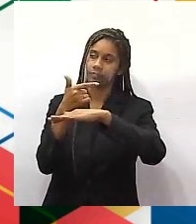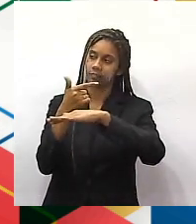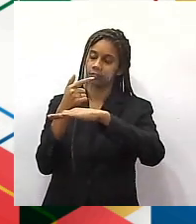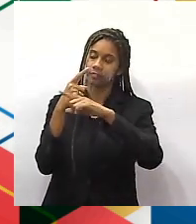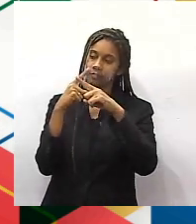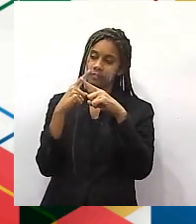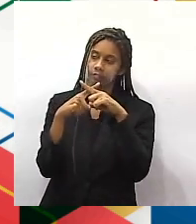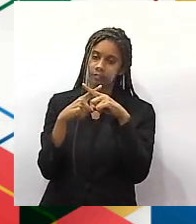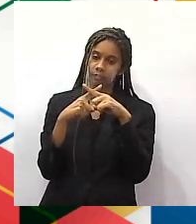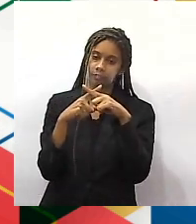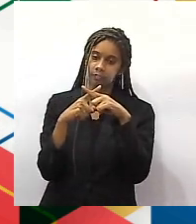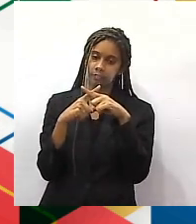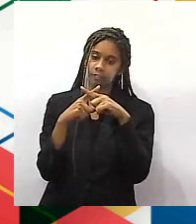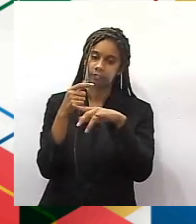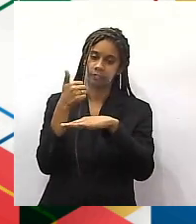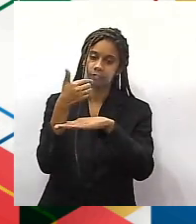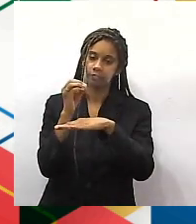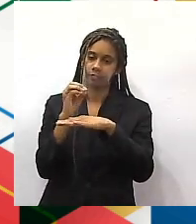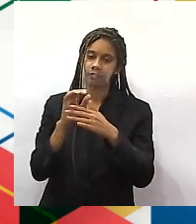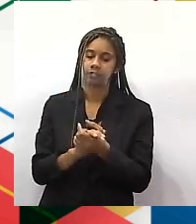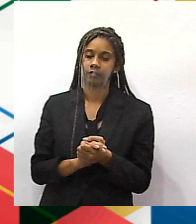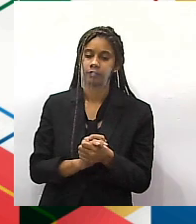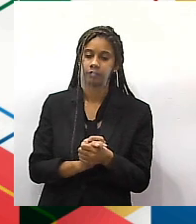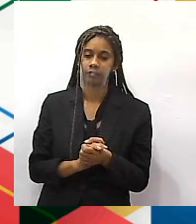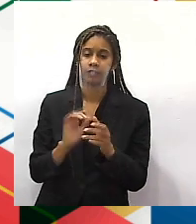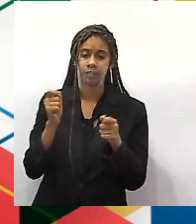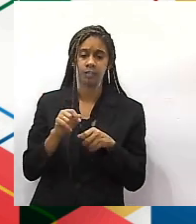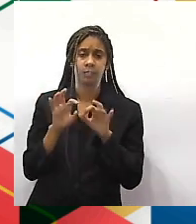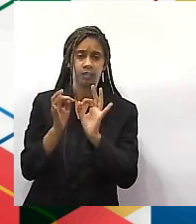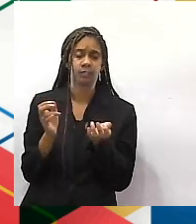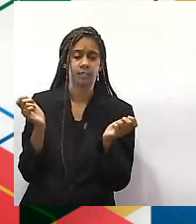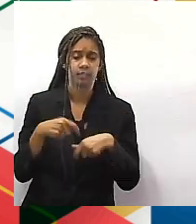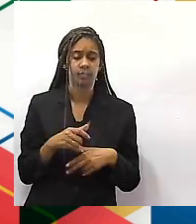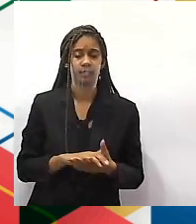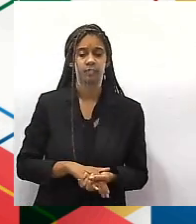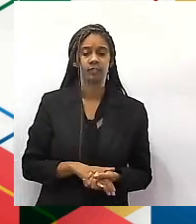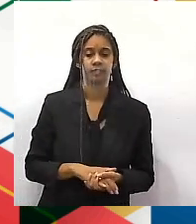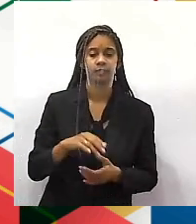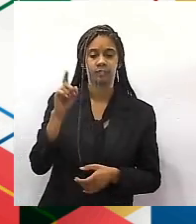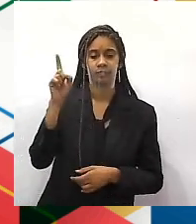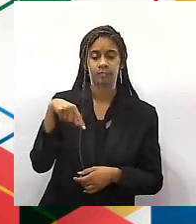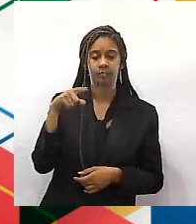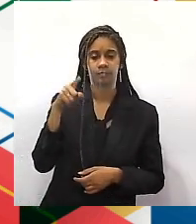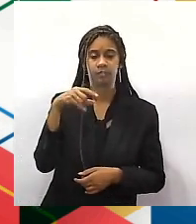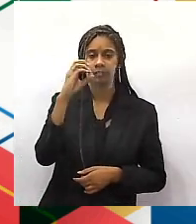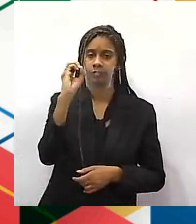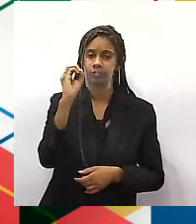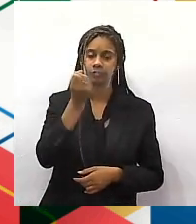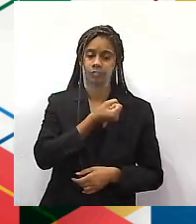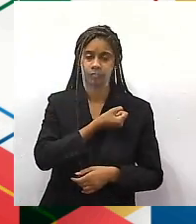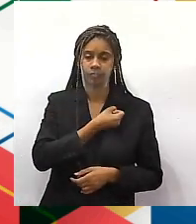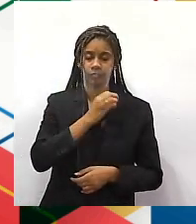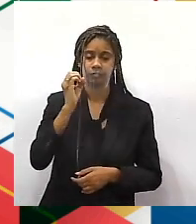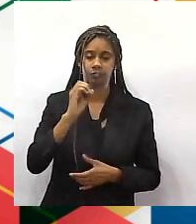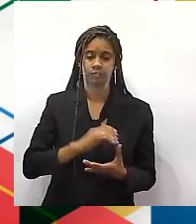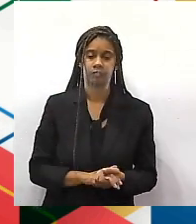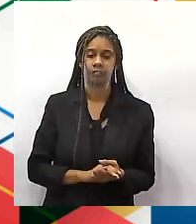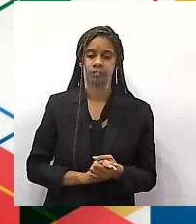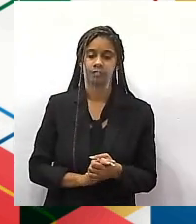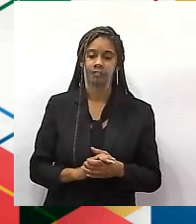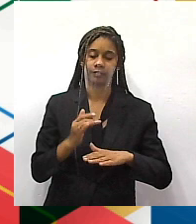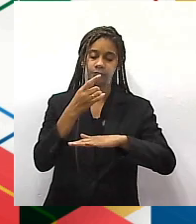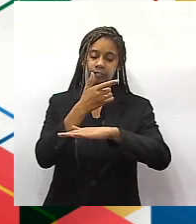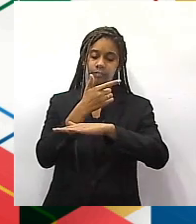vezes 10. Dá para simplificar? Dá. Eu posso cortar um zero com um zero. Aí ficou aqui,